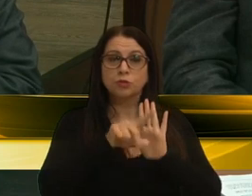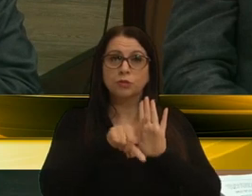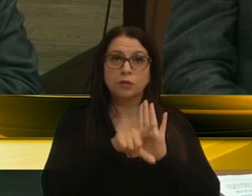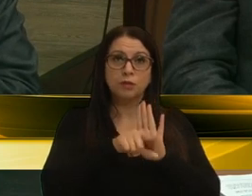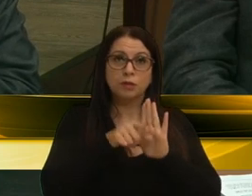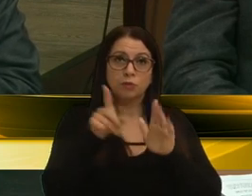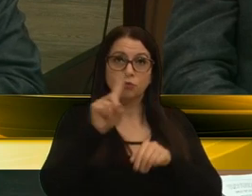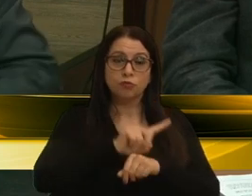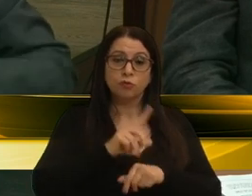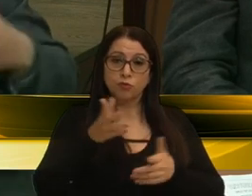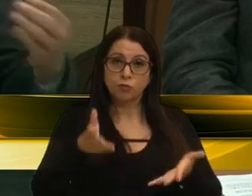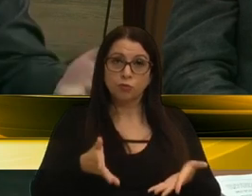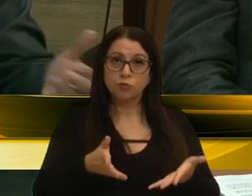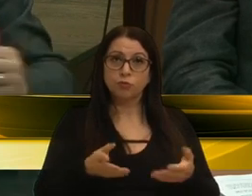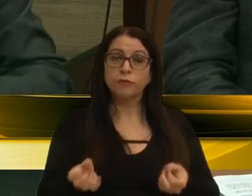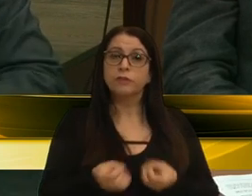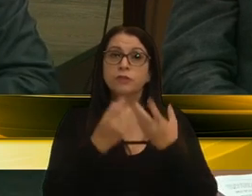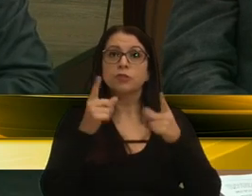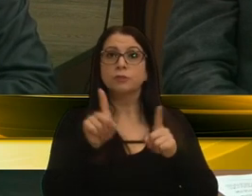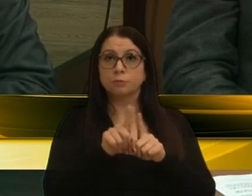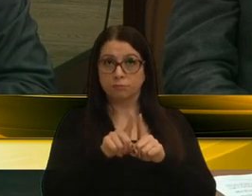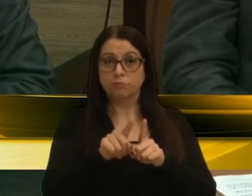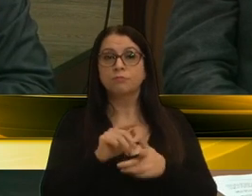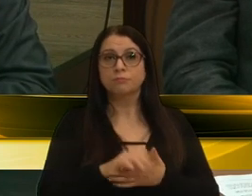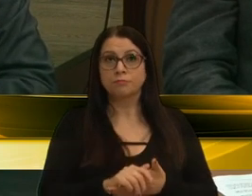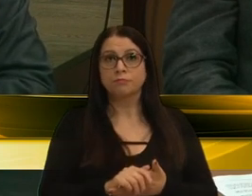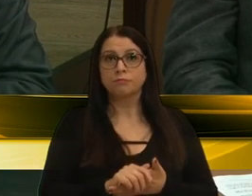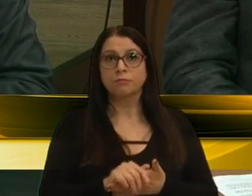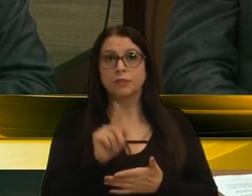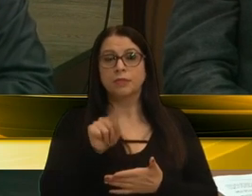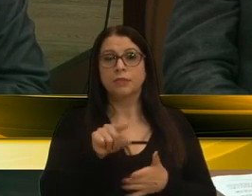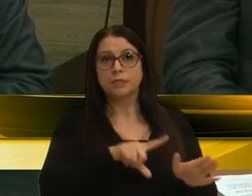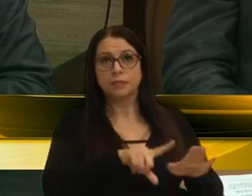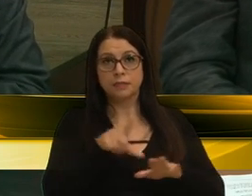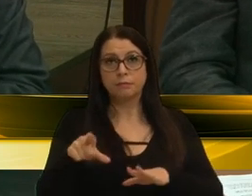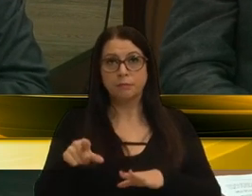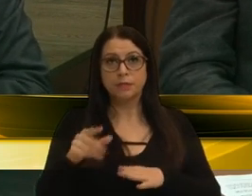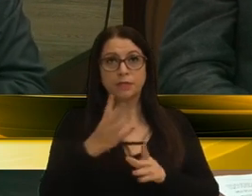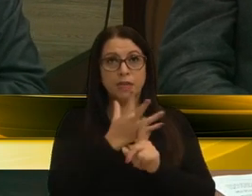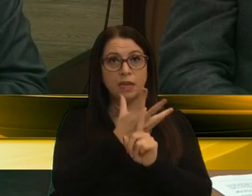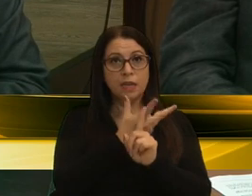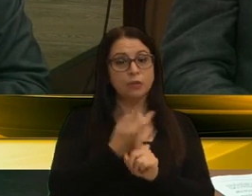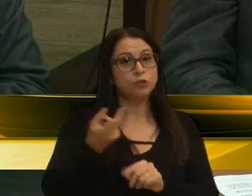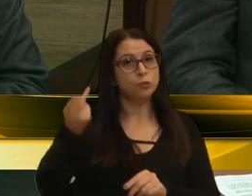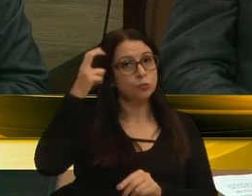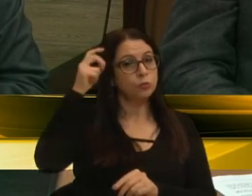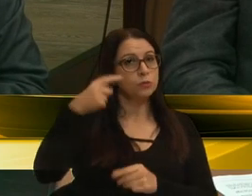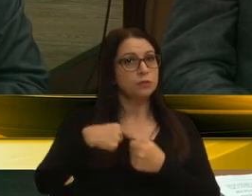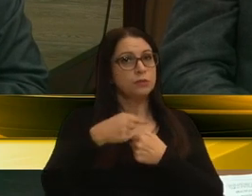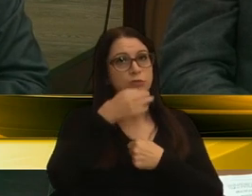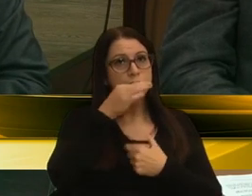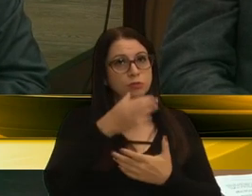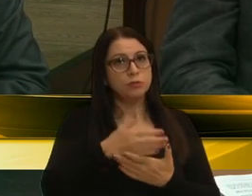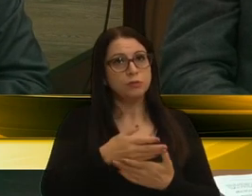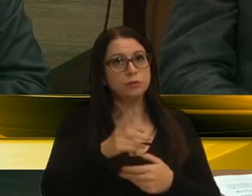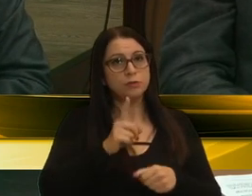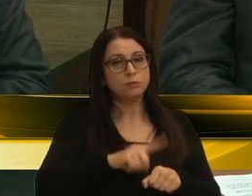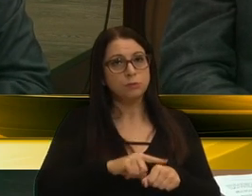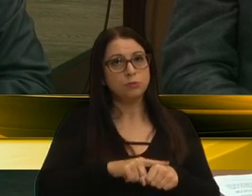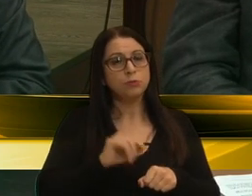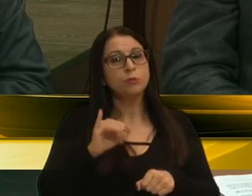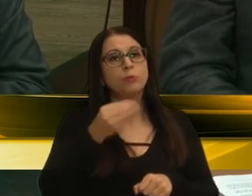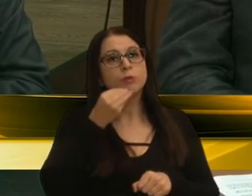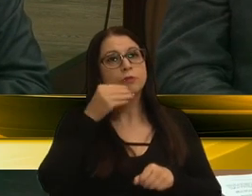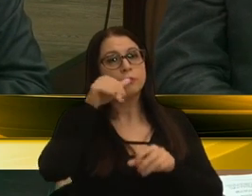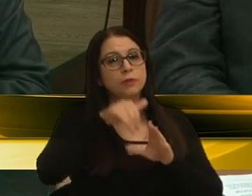dia de hoje comemorando também é essa semana da arte da cultura na cidade de caxias do sul no momento oportuno